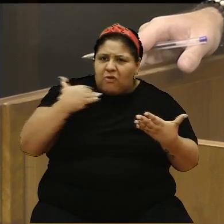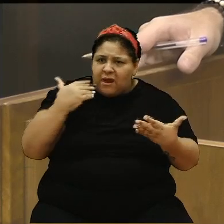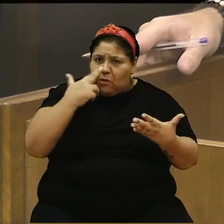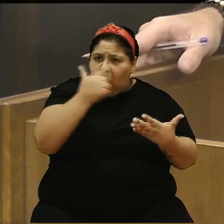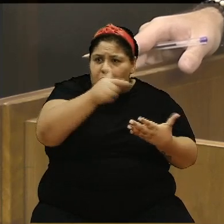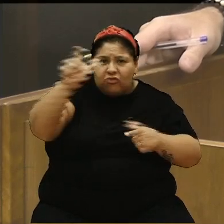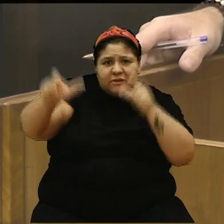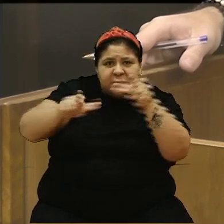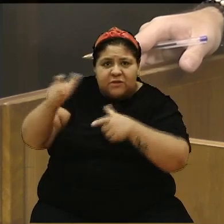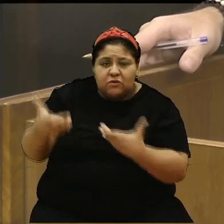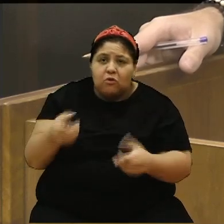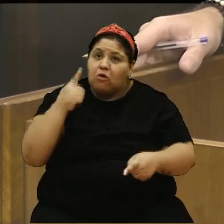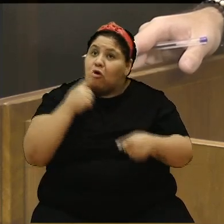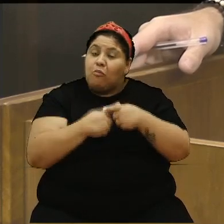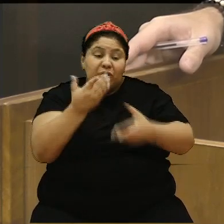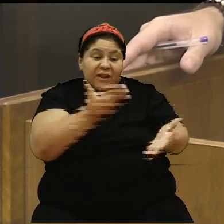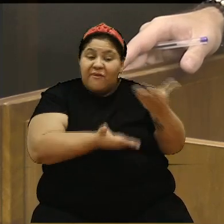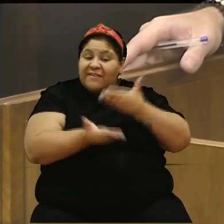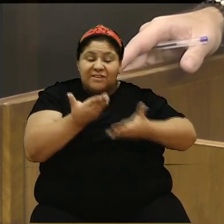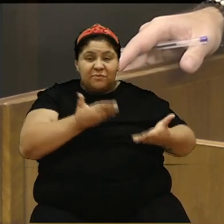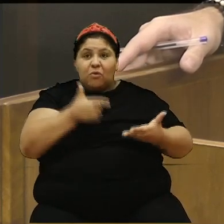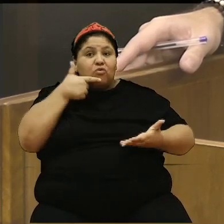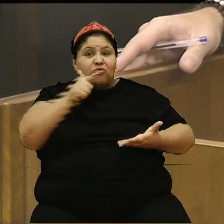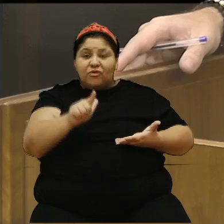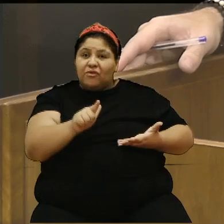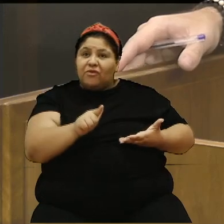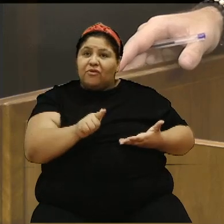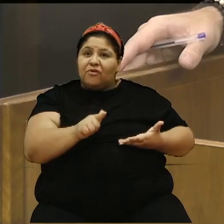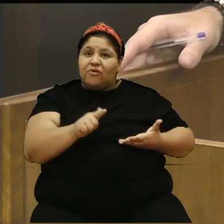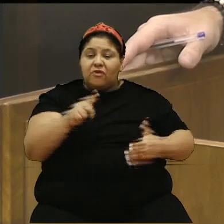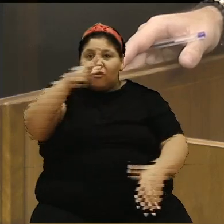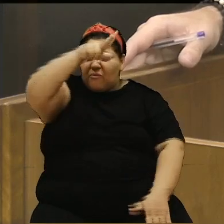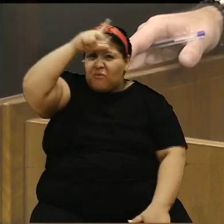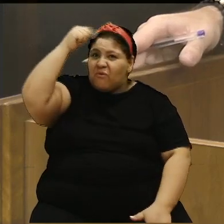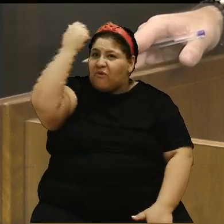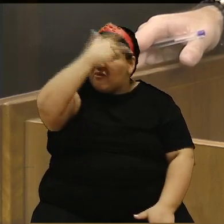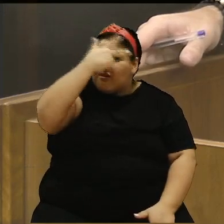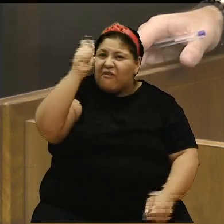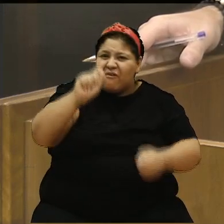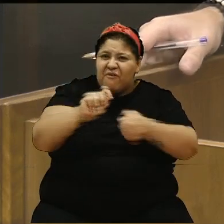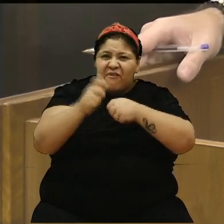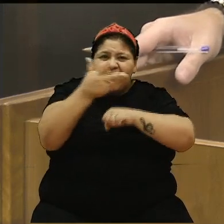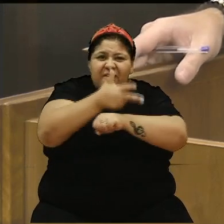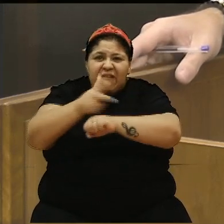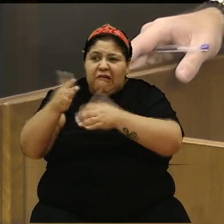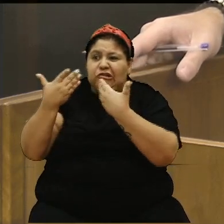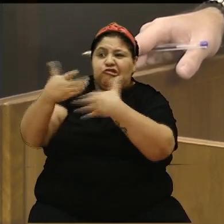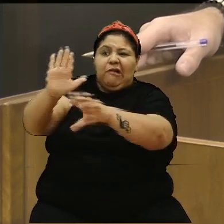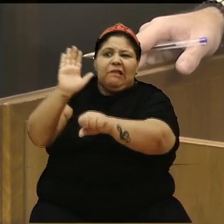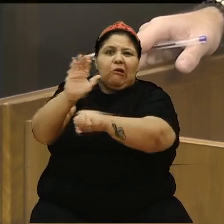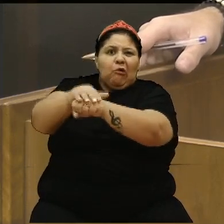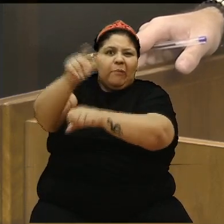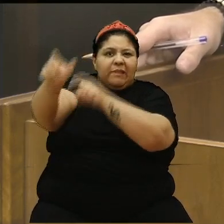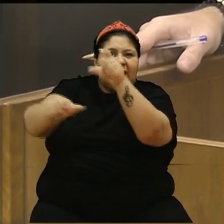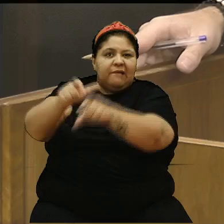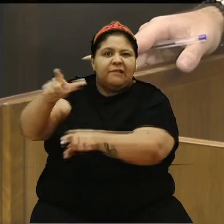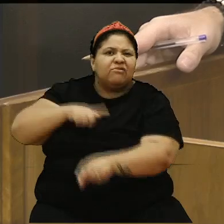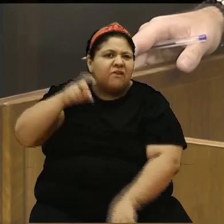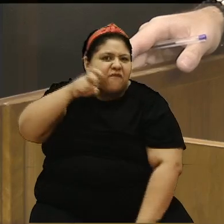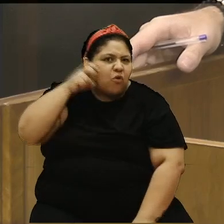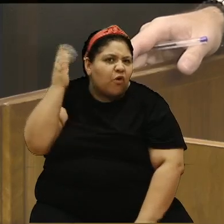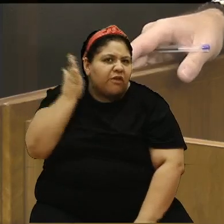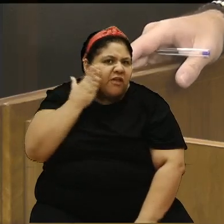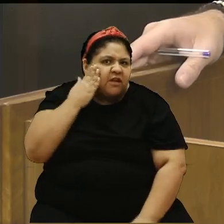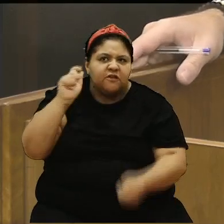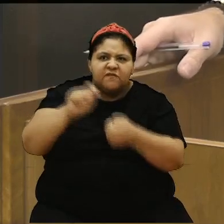morreram, faleceram? Meu direct está lá cheio, no dia que o prefeito fez esse vídeo vergonhoso, jogando a culpa para a população. Ele não tem vergonha na cara